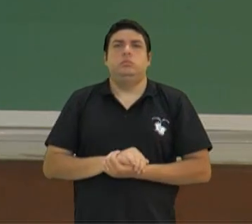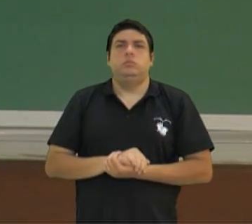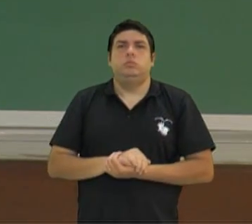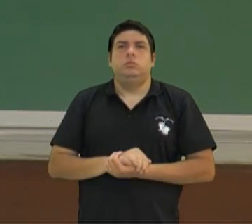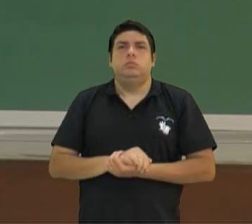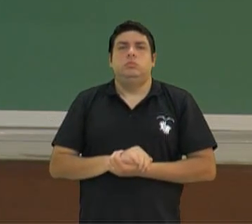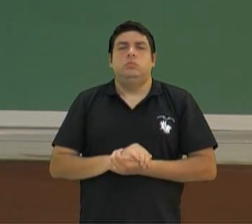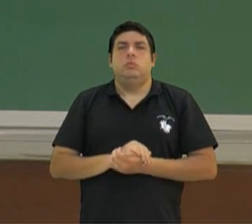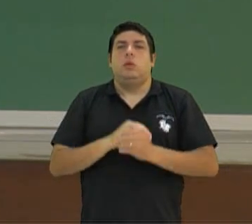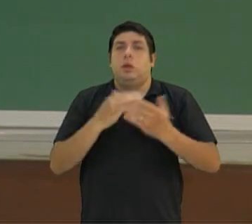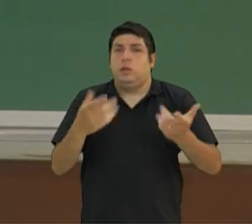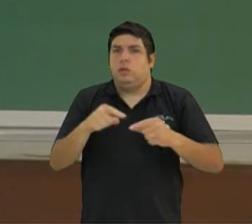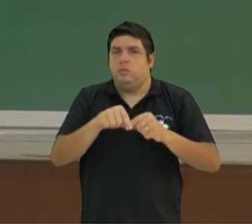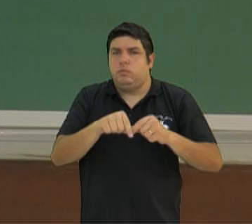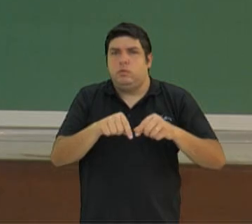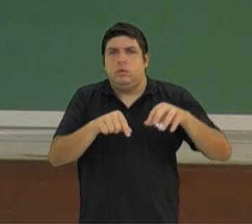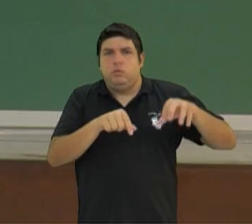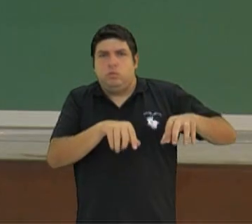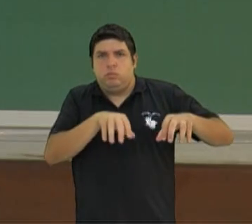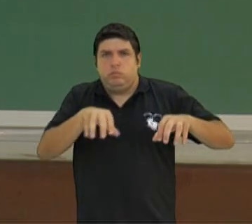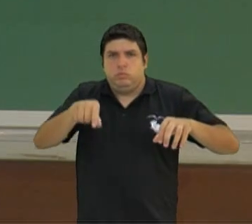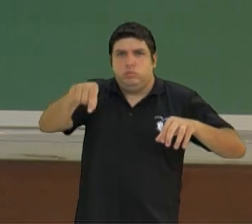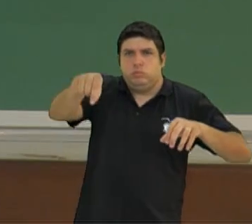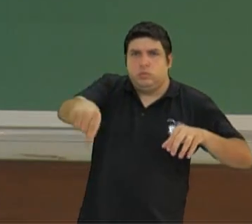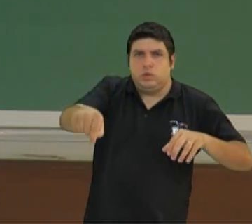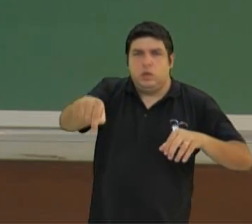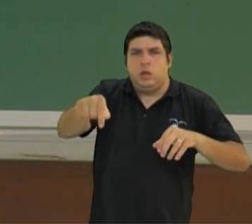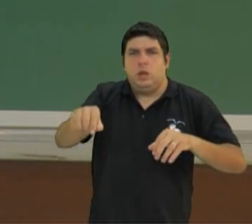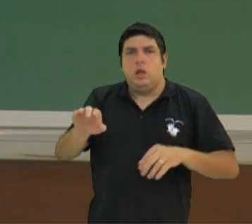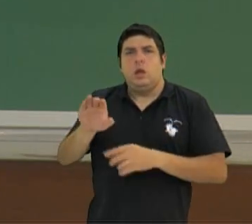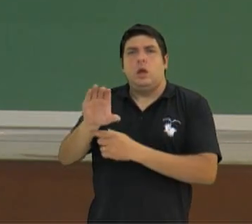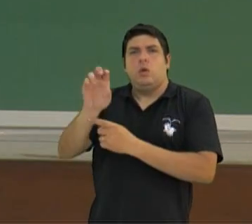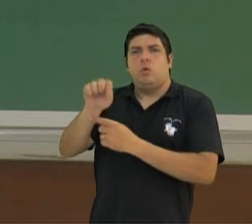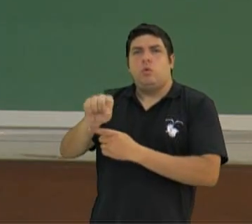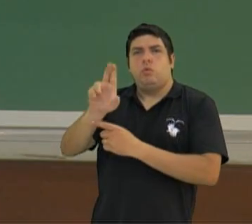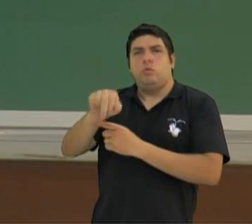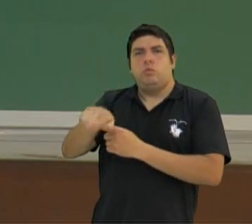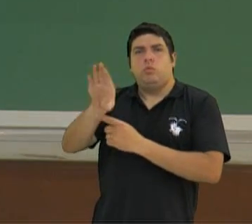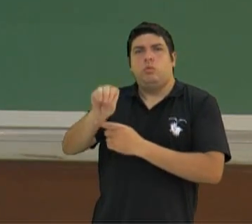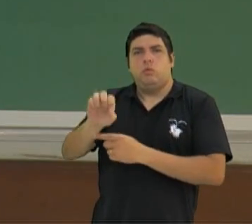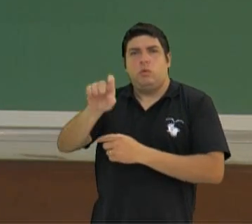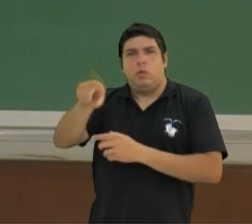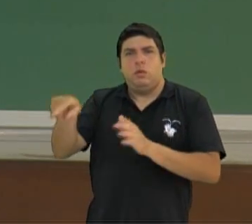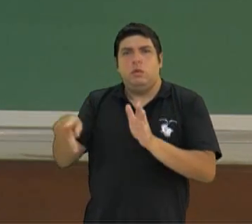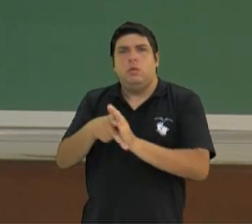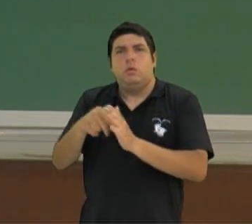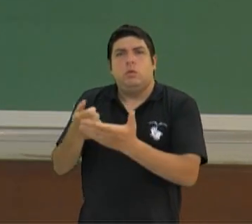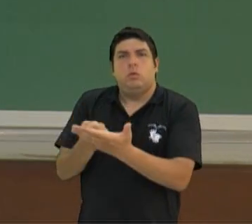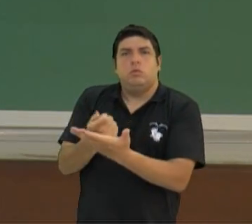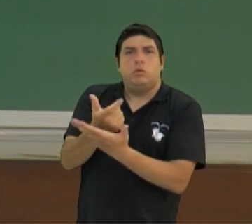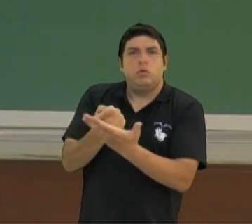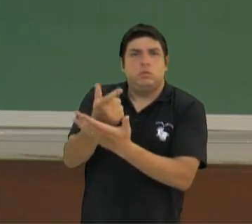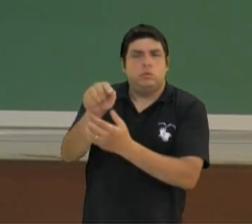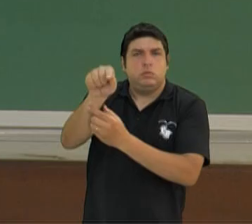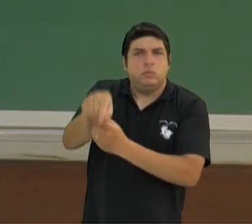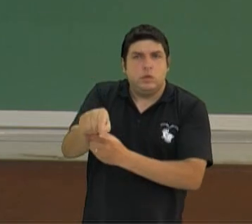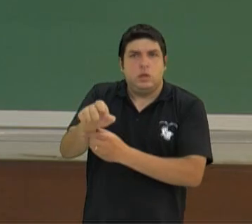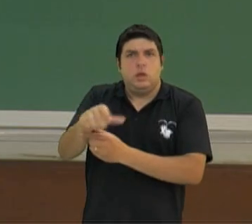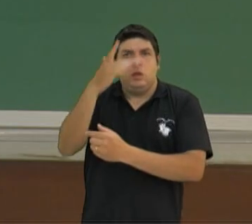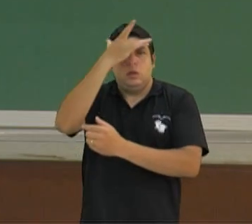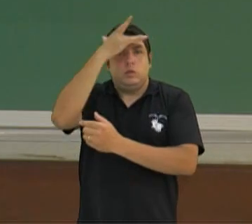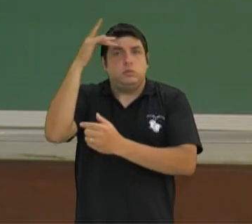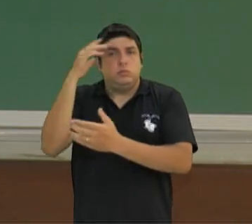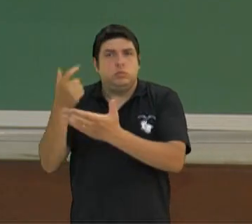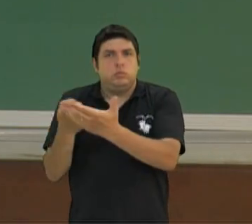Por isso, bens de consumo estão diretamente ligados à compra, às pessoas, aos